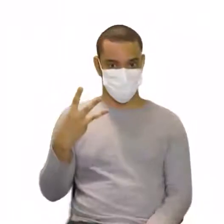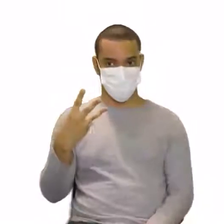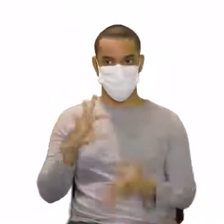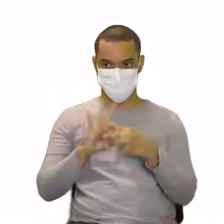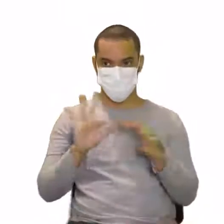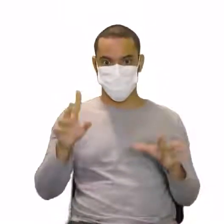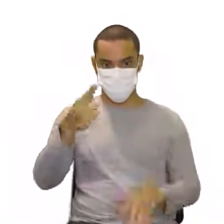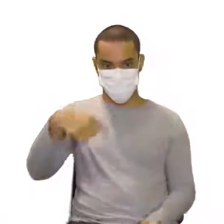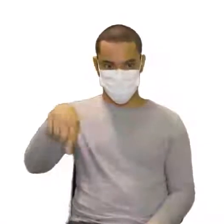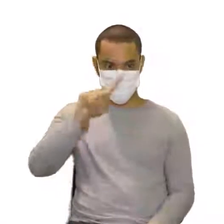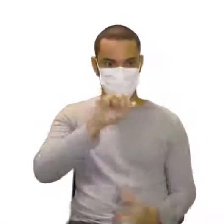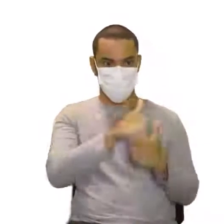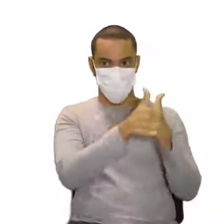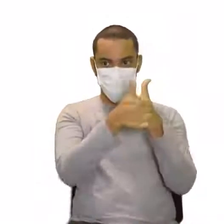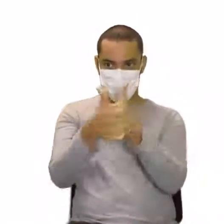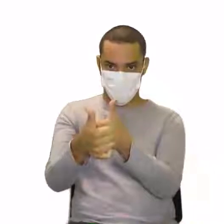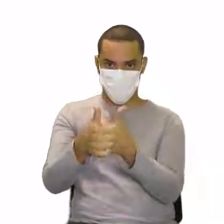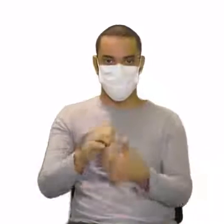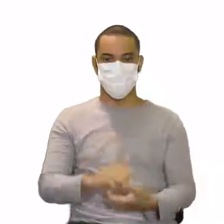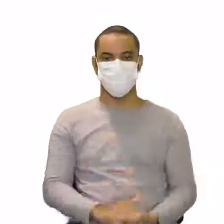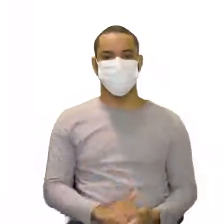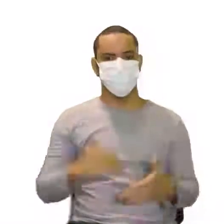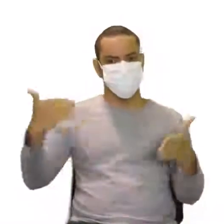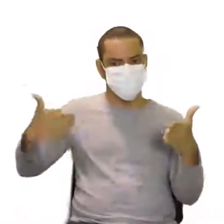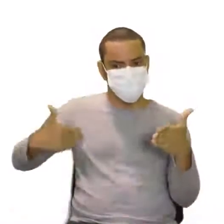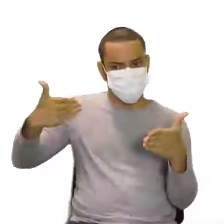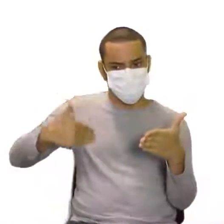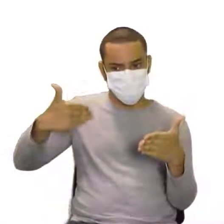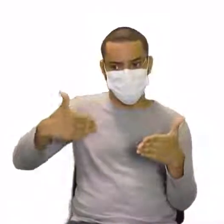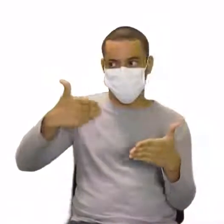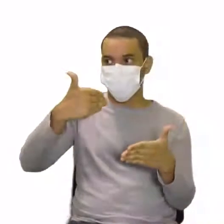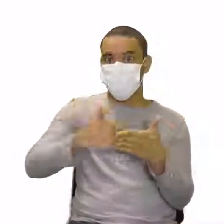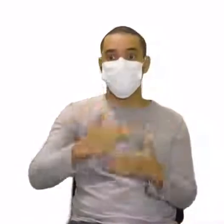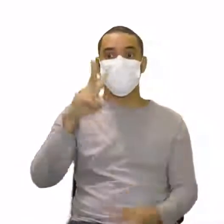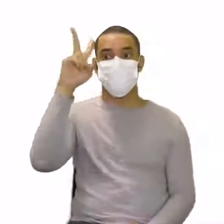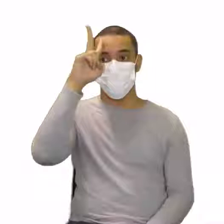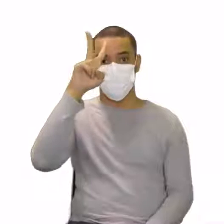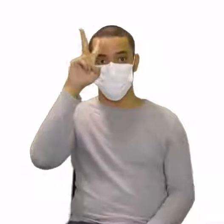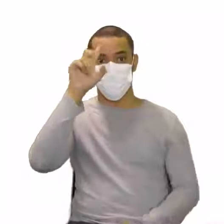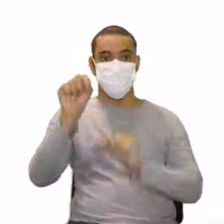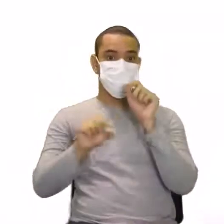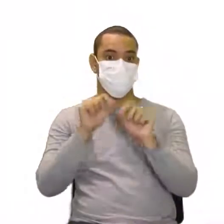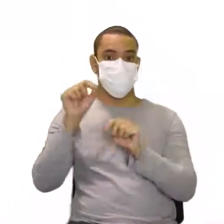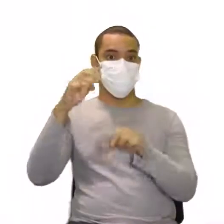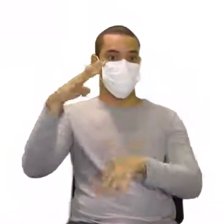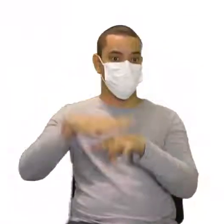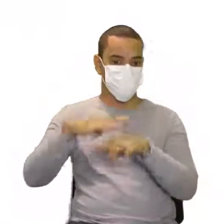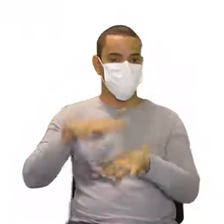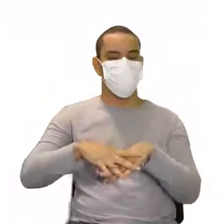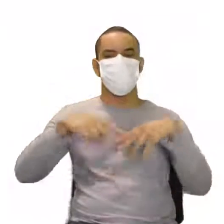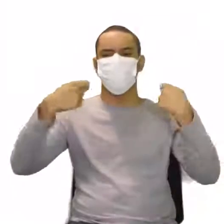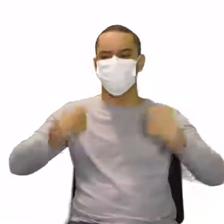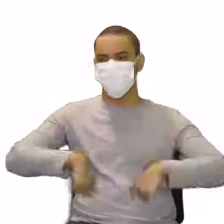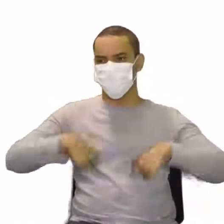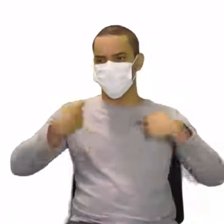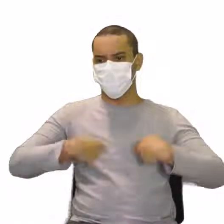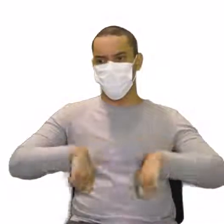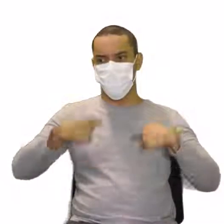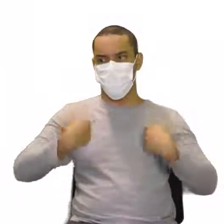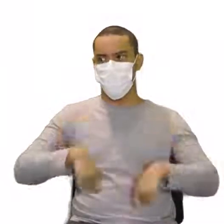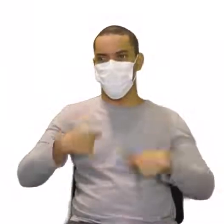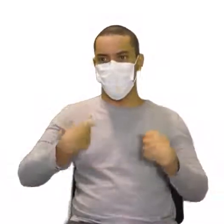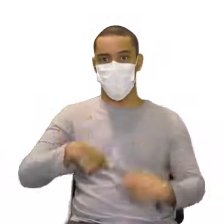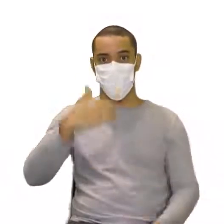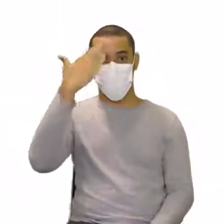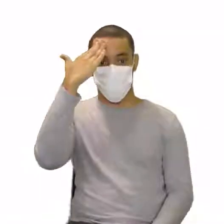para vocês acompanharem cada passo. Lembrando da matemática, é necessário saber